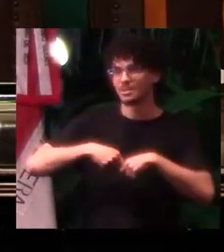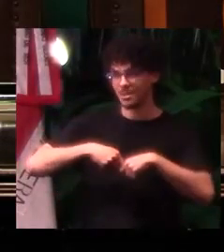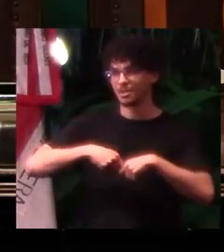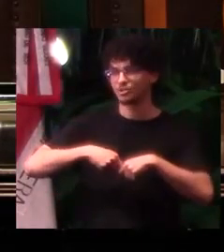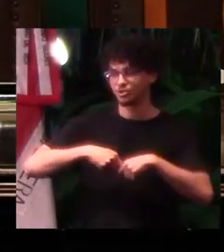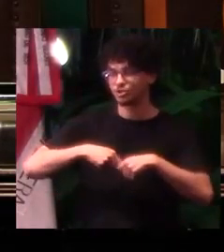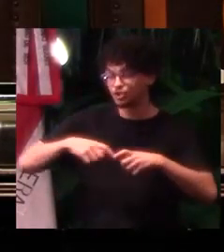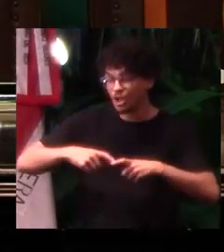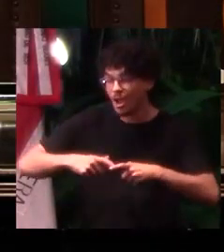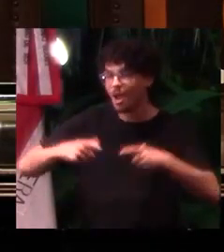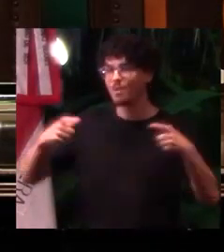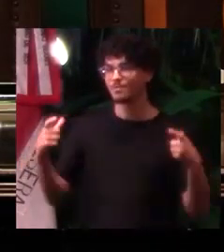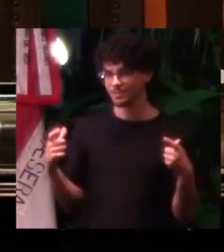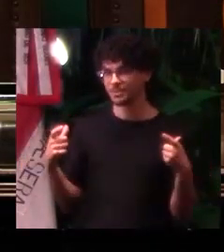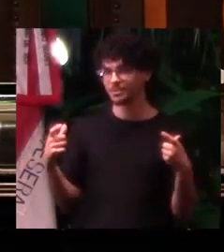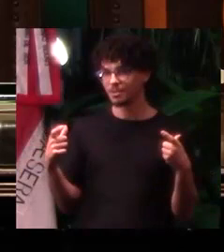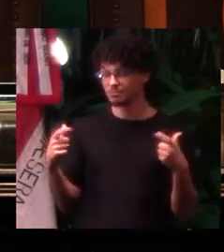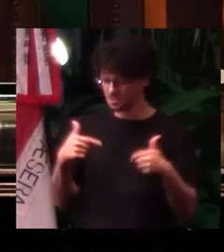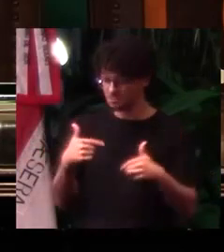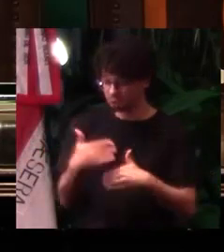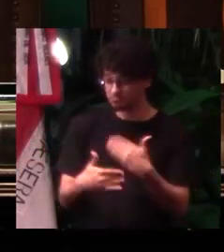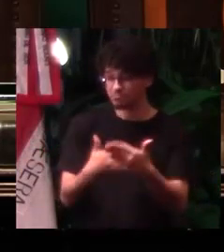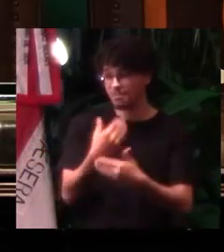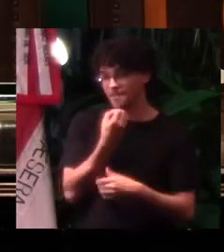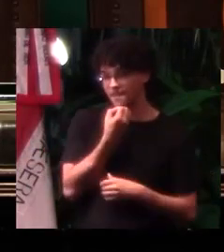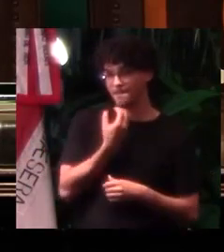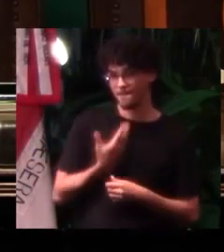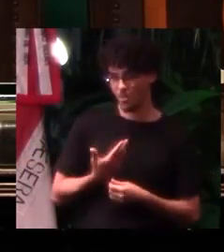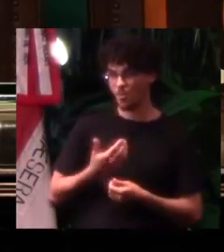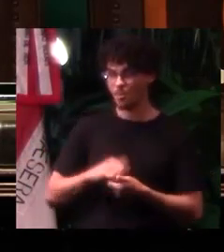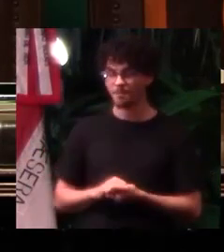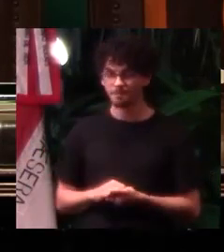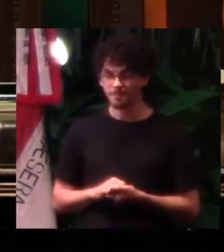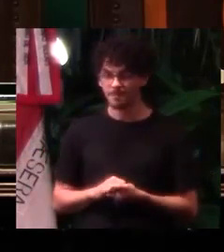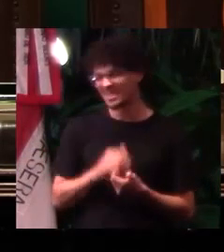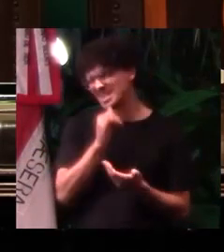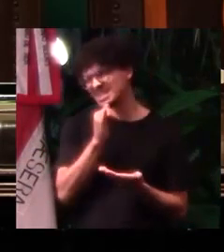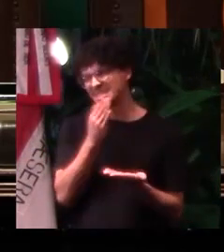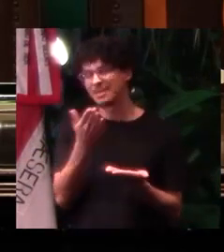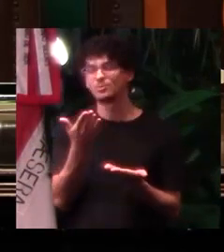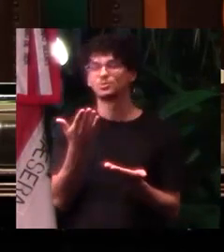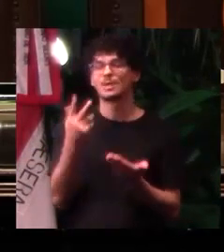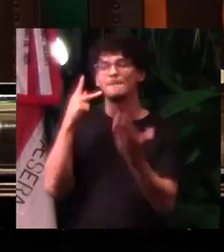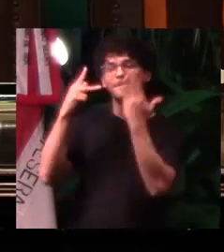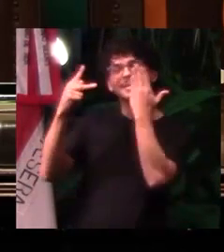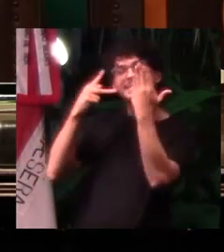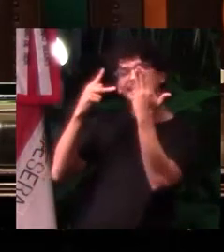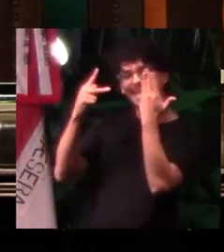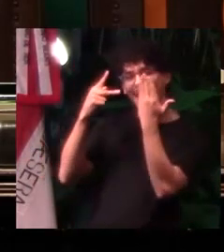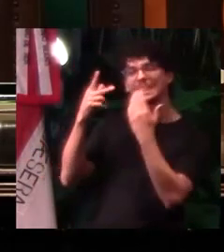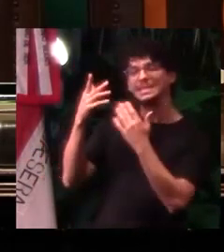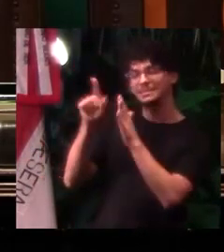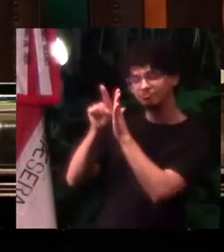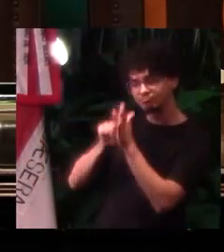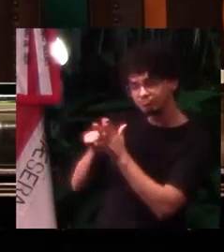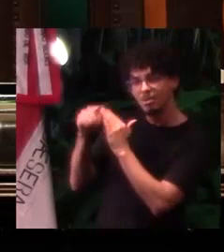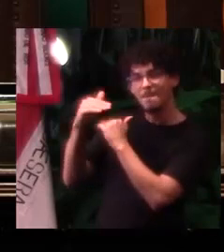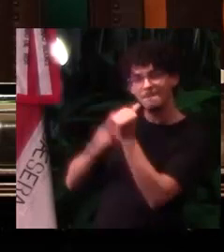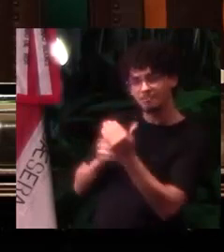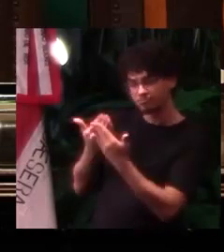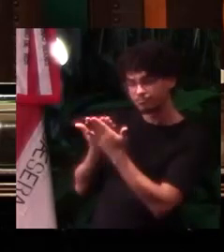muito, muito produtivas. Não é? Se você for ver, os psicanalistas se preocupam